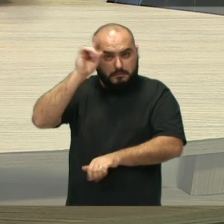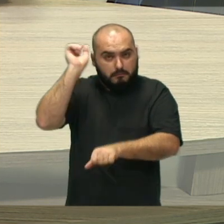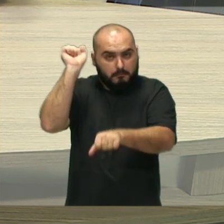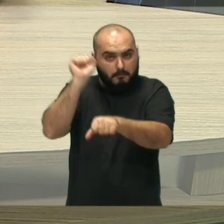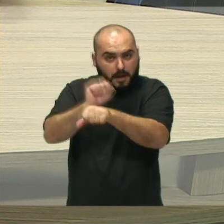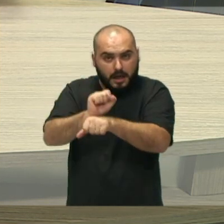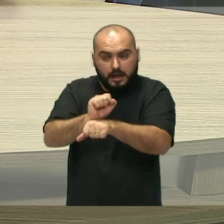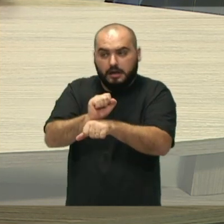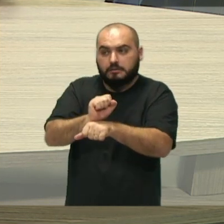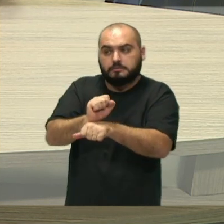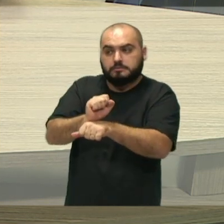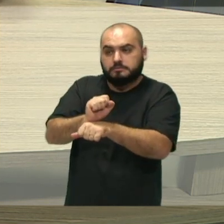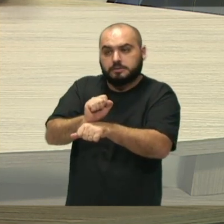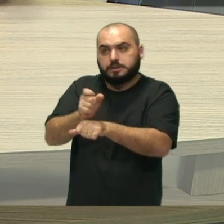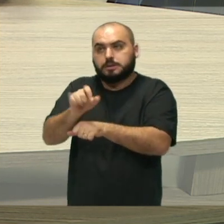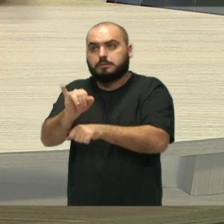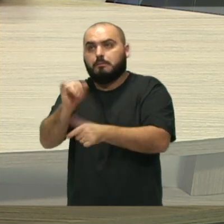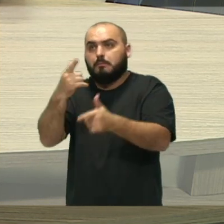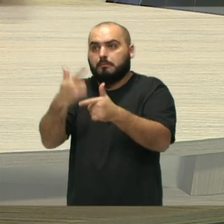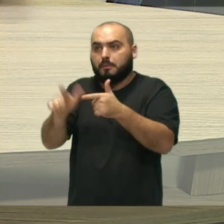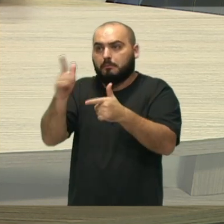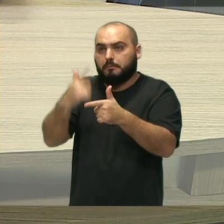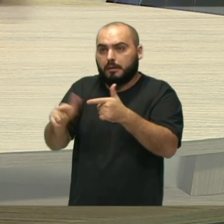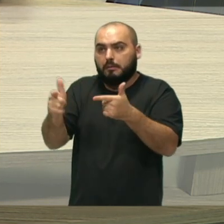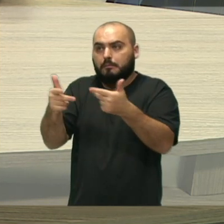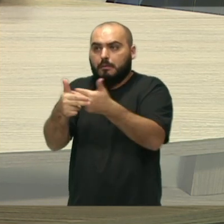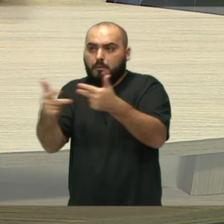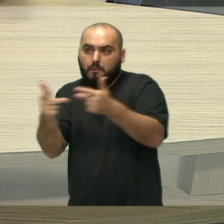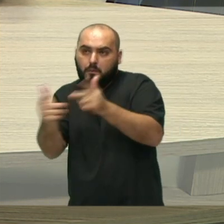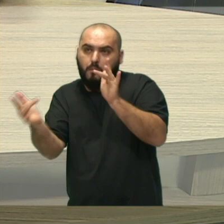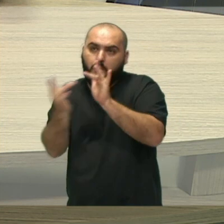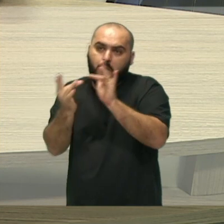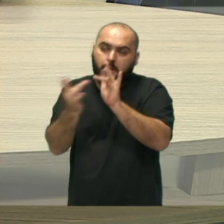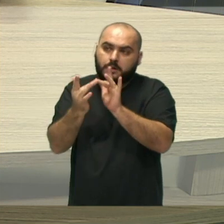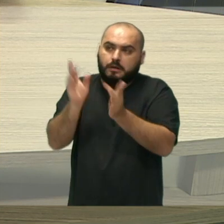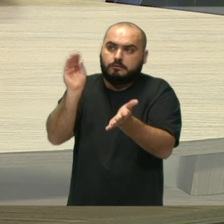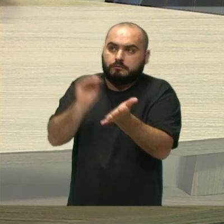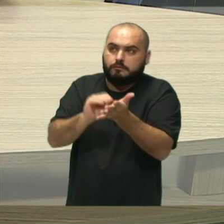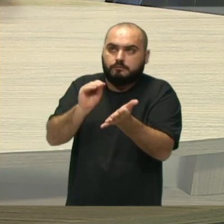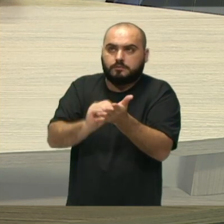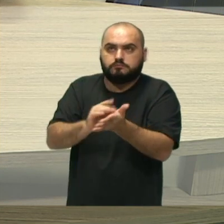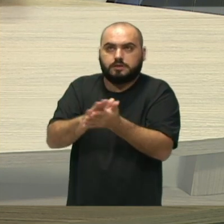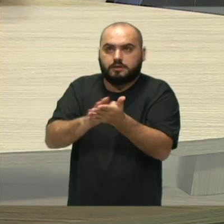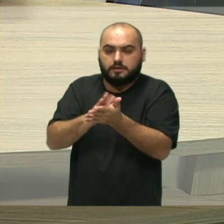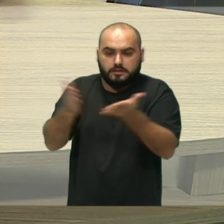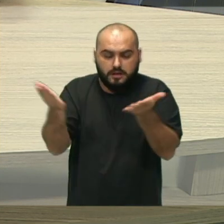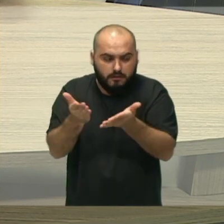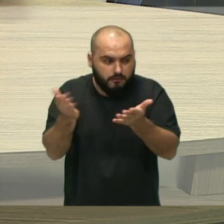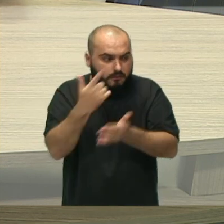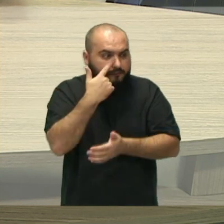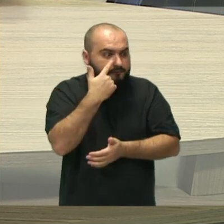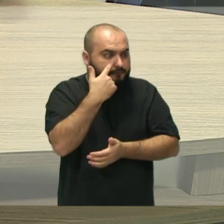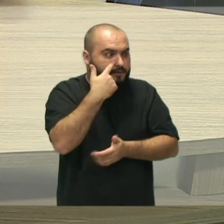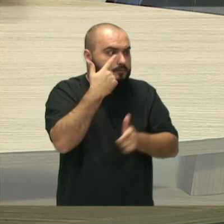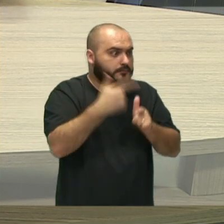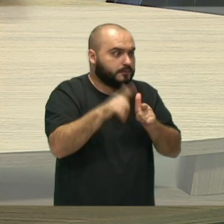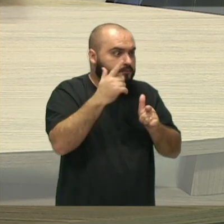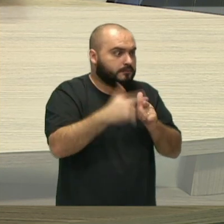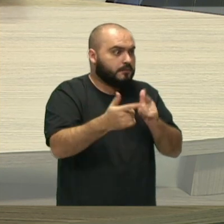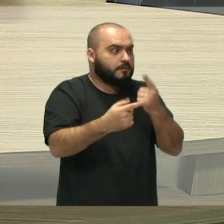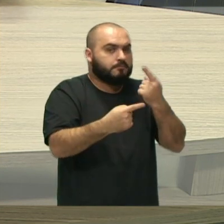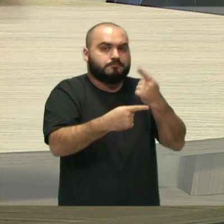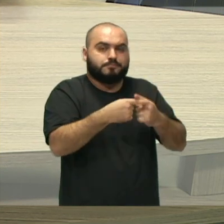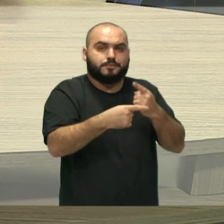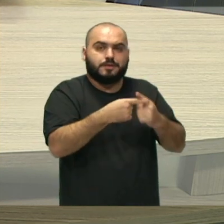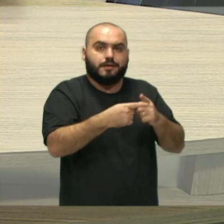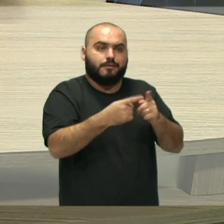raciocinar se ela tem algum problema de ordem afetiva ou não, e de repente isso agora ficou aflorado porque não teve como